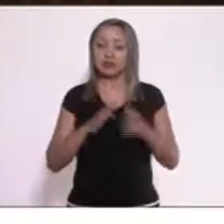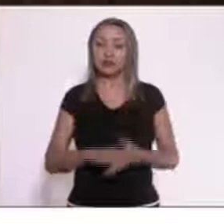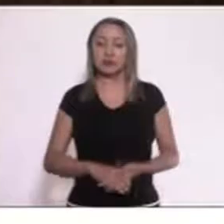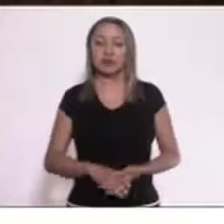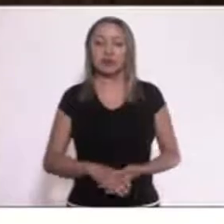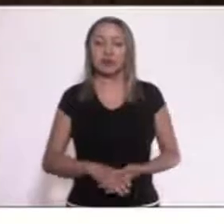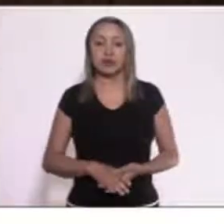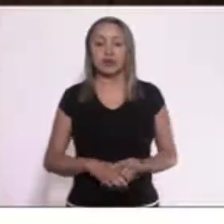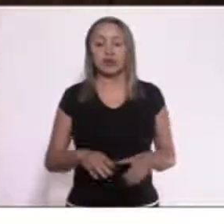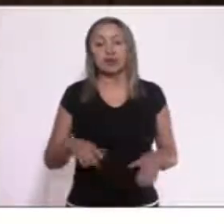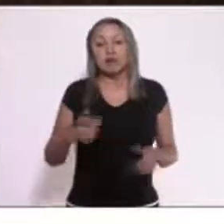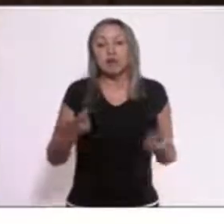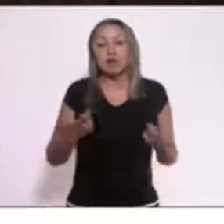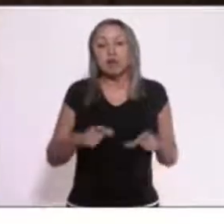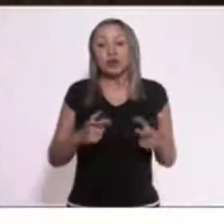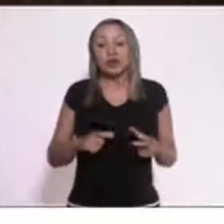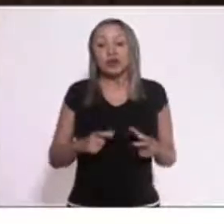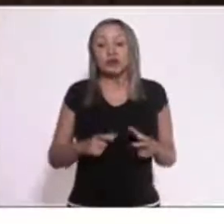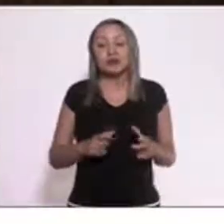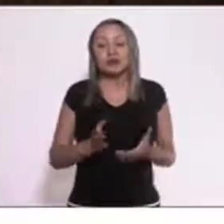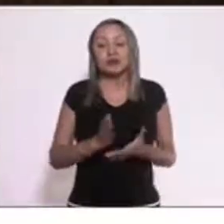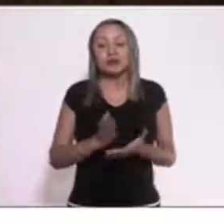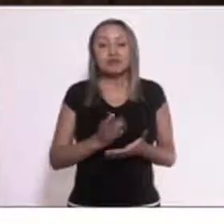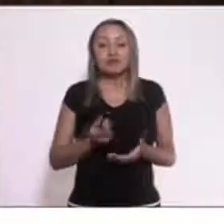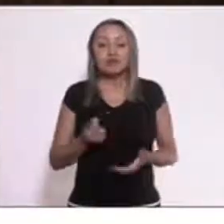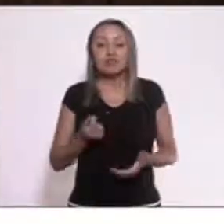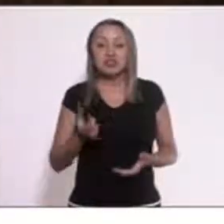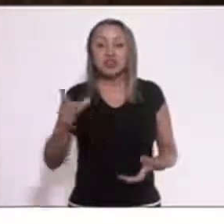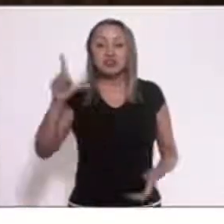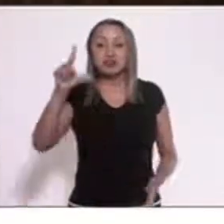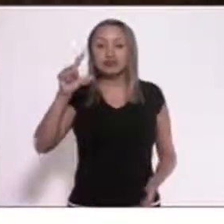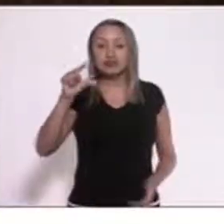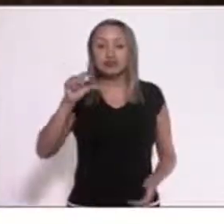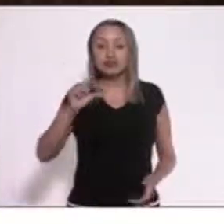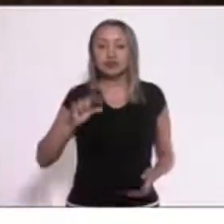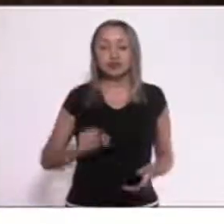maior corte. Para se ter noção, a redução foi de